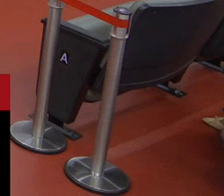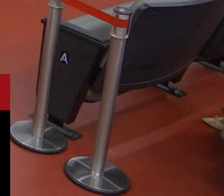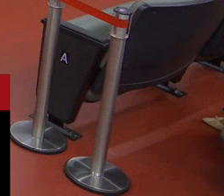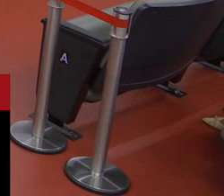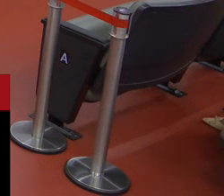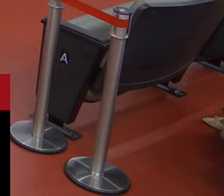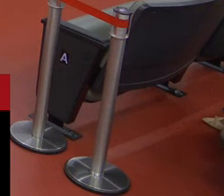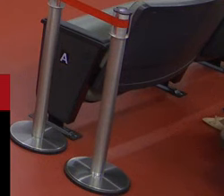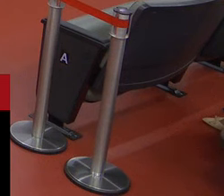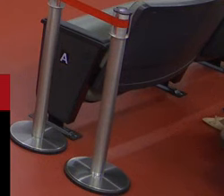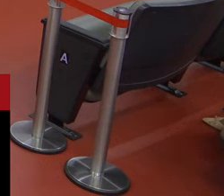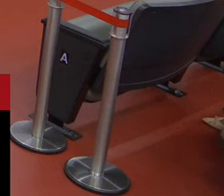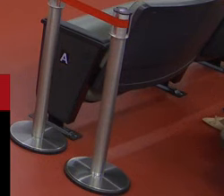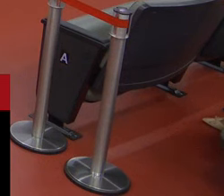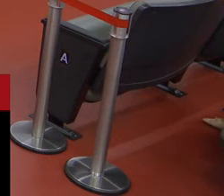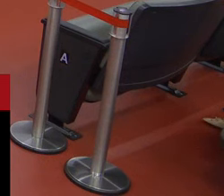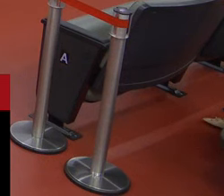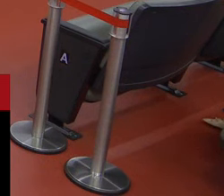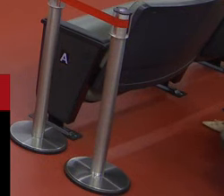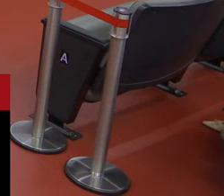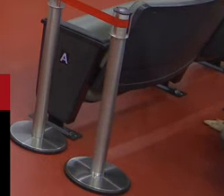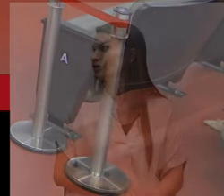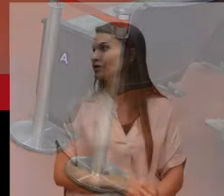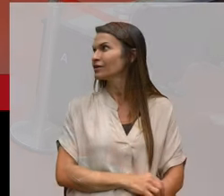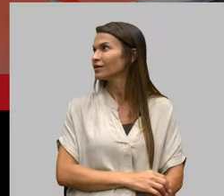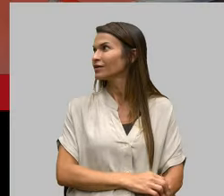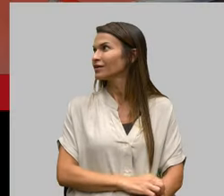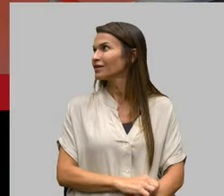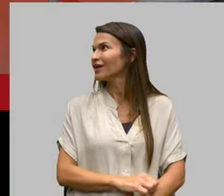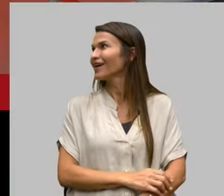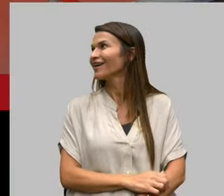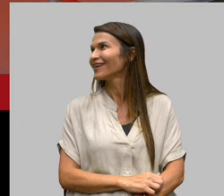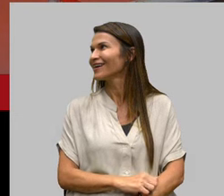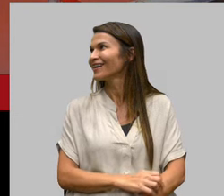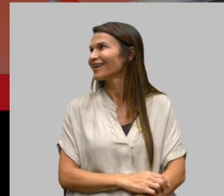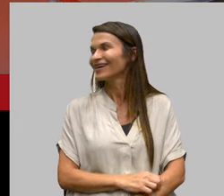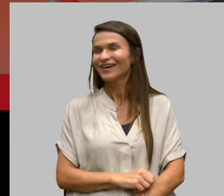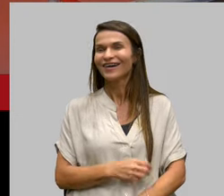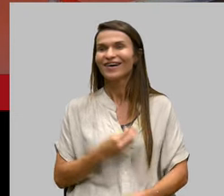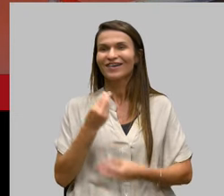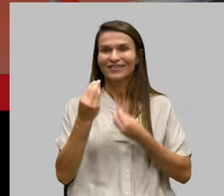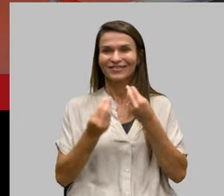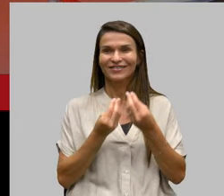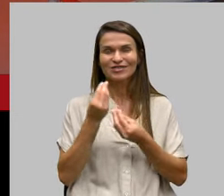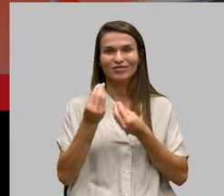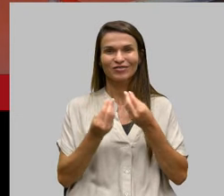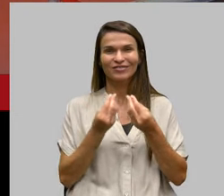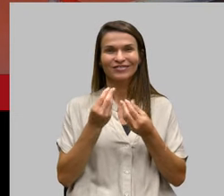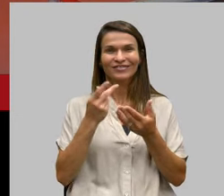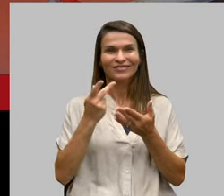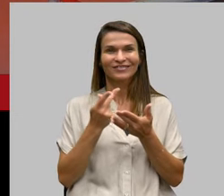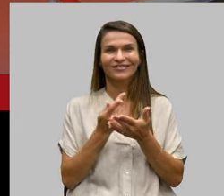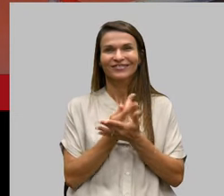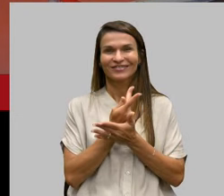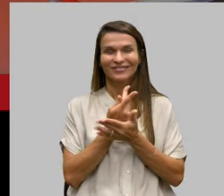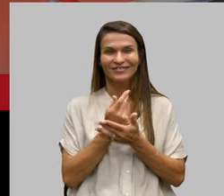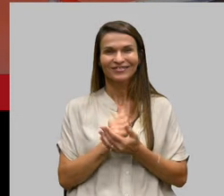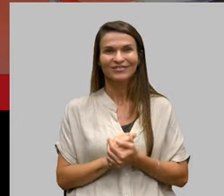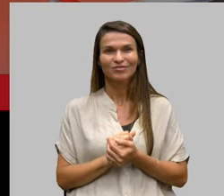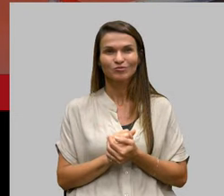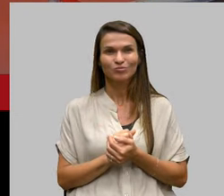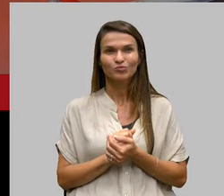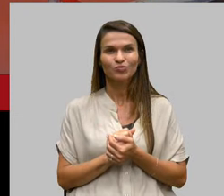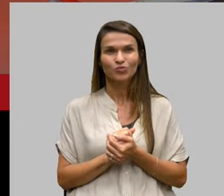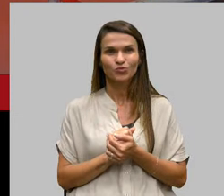regulament ação nós vimos agora com Rafael como é que funciona o esqueleto de um regime próprio que é